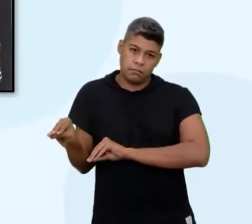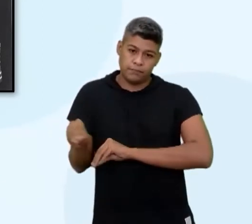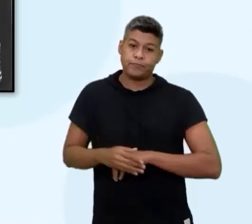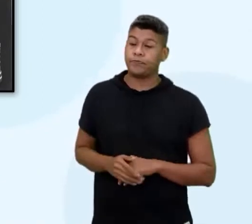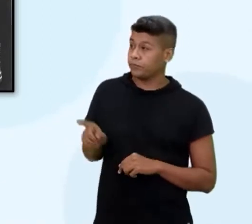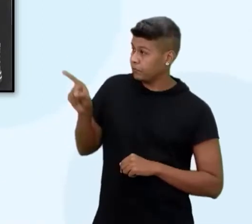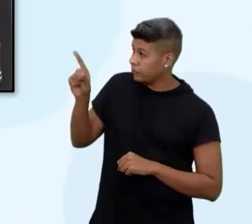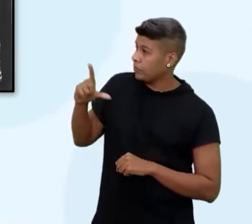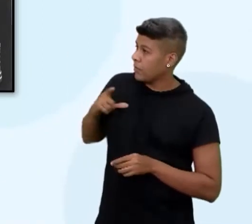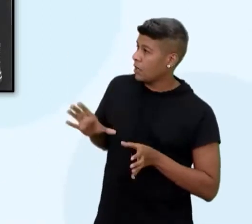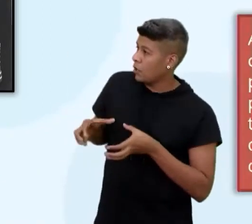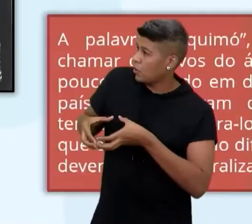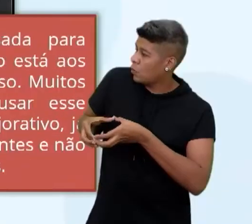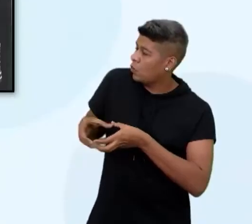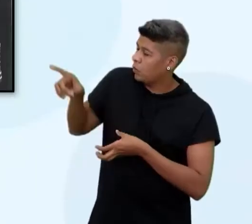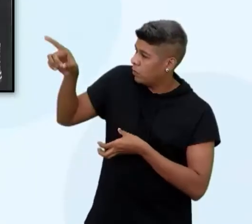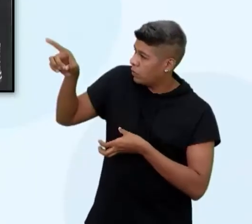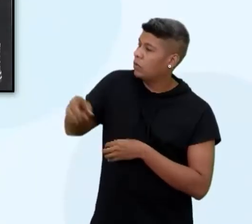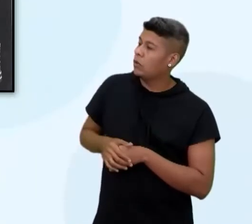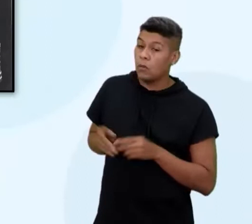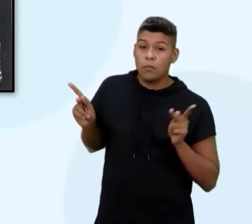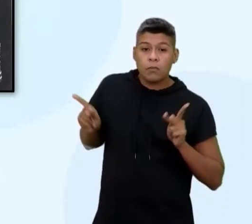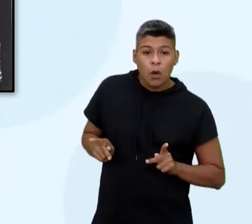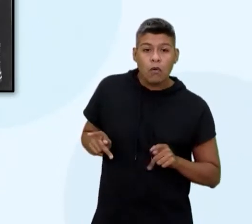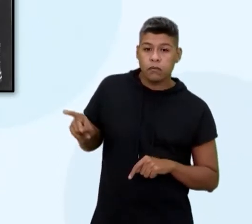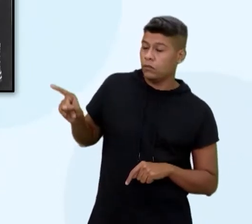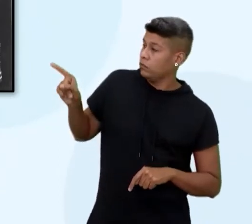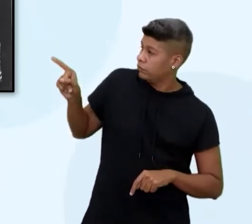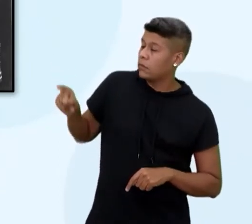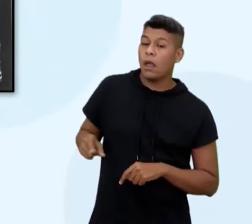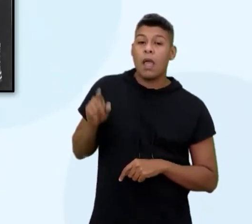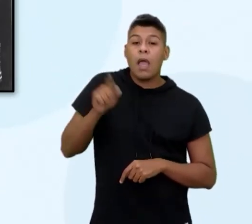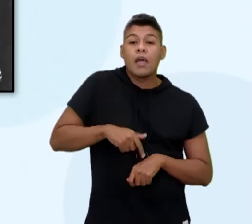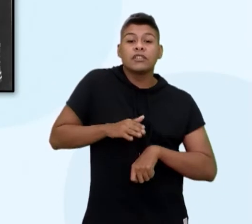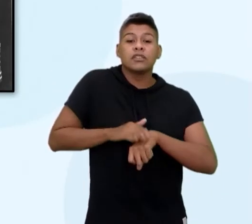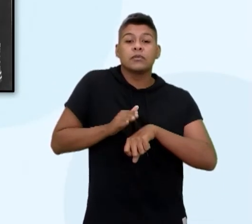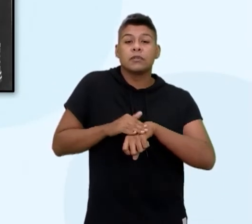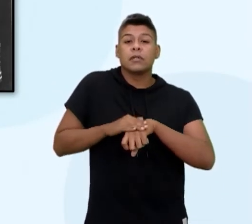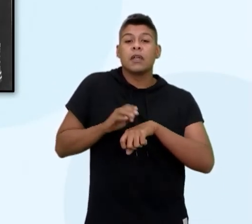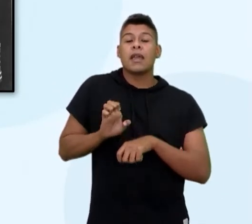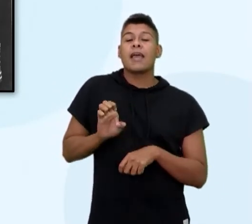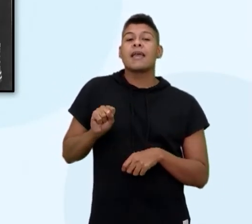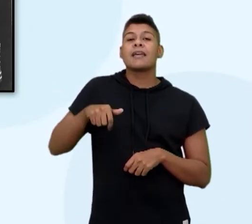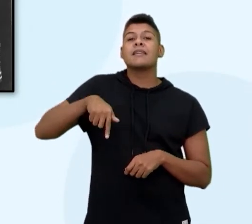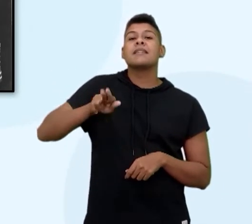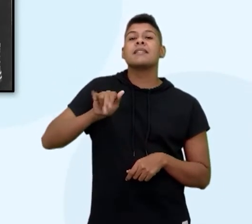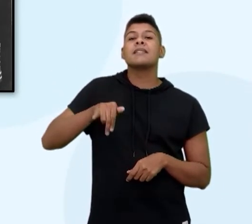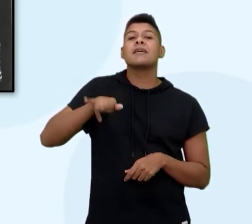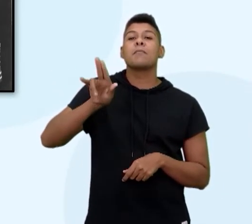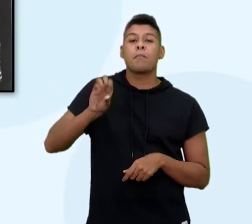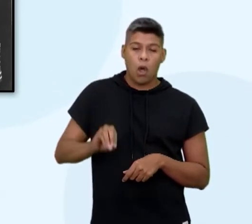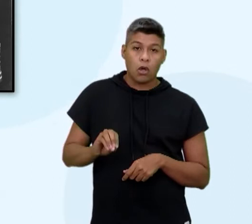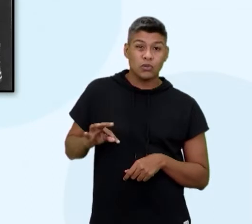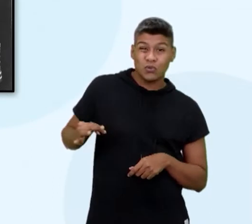E aqui nós temos um grupo de inuites. E os inuites, meus jovens, eles são chamados também de esquimós. Então, acho que todo